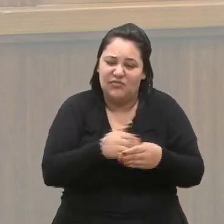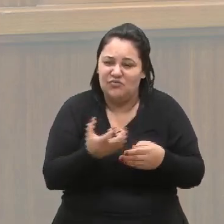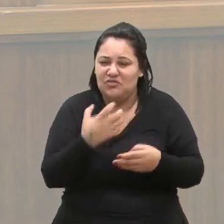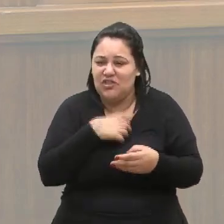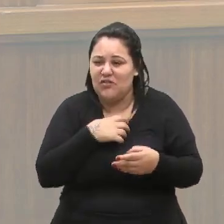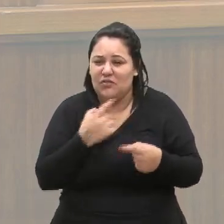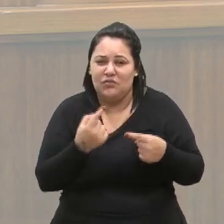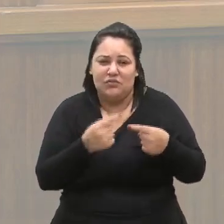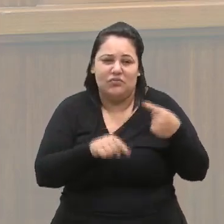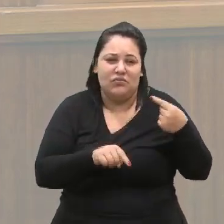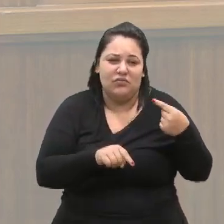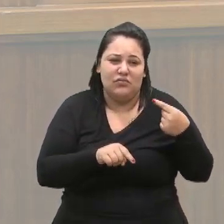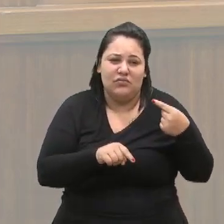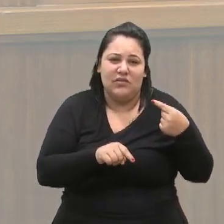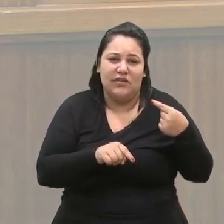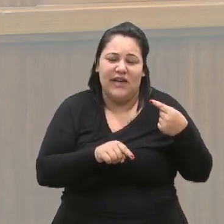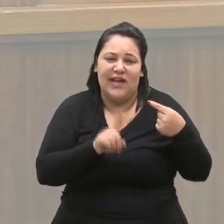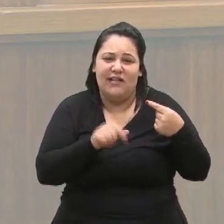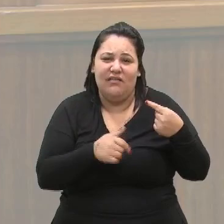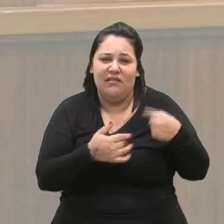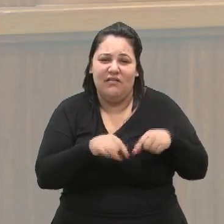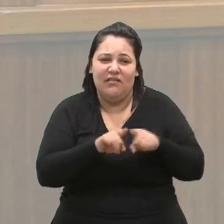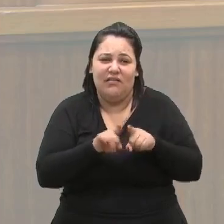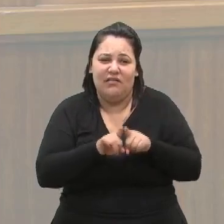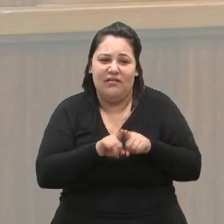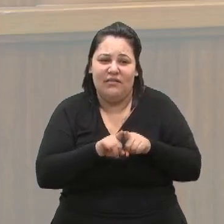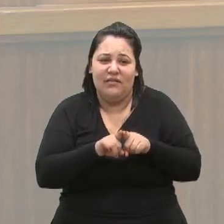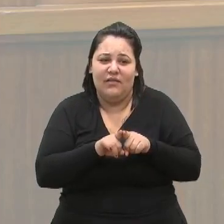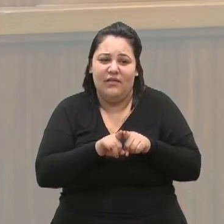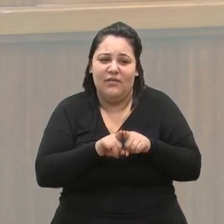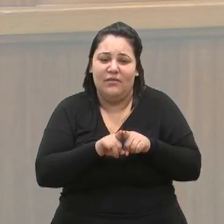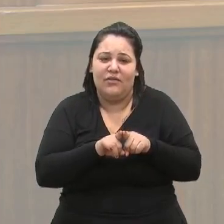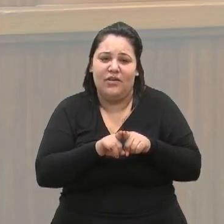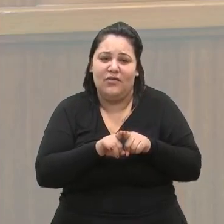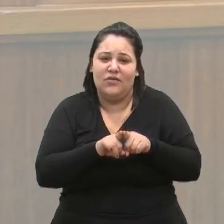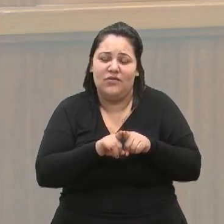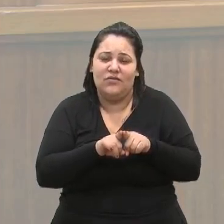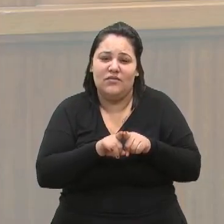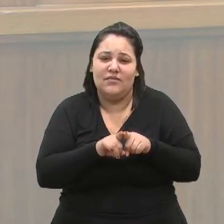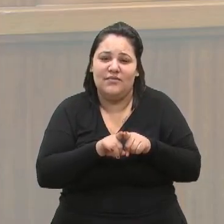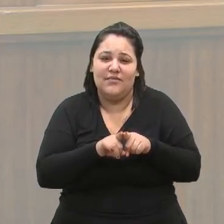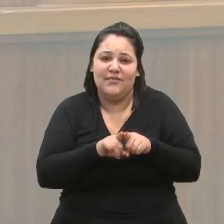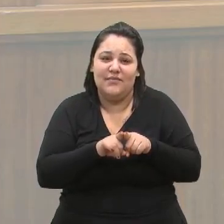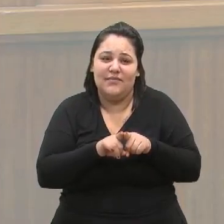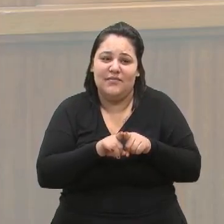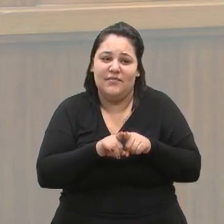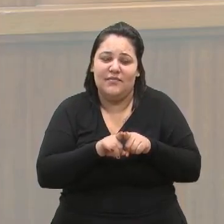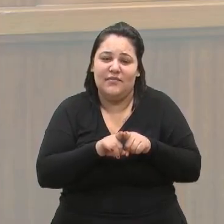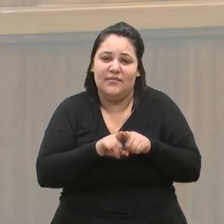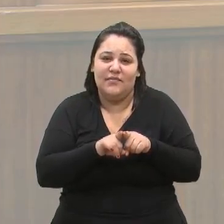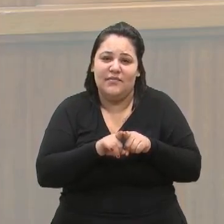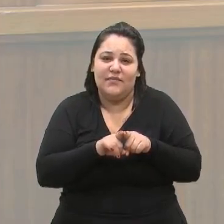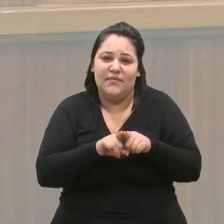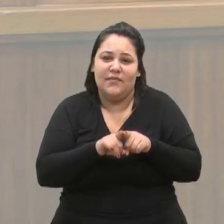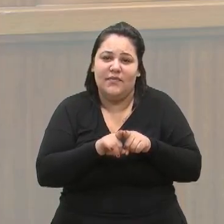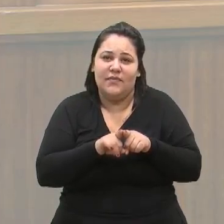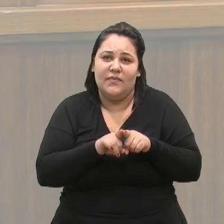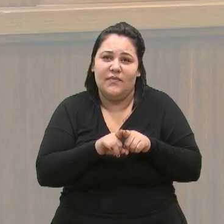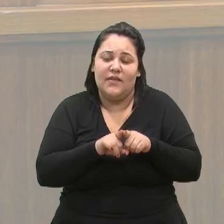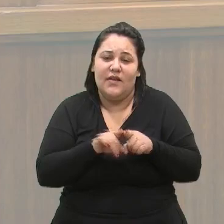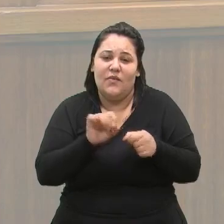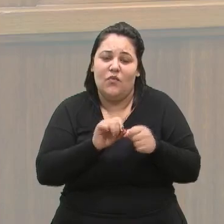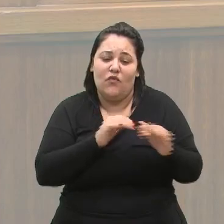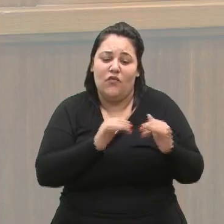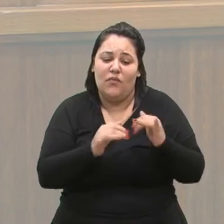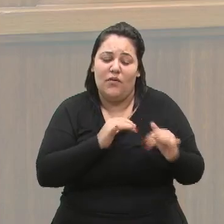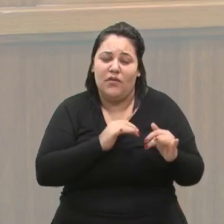Então, neste caso, a gente gostaria que fosse feito o contrário, o movimento contrário. Fosse feito de forma